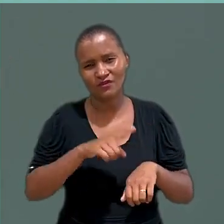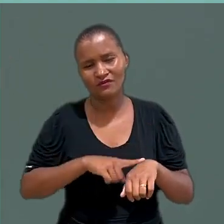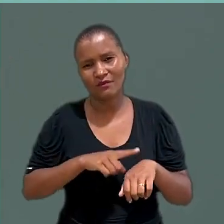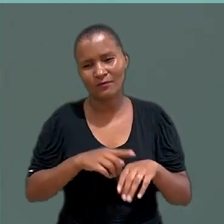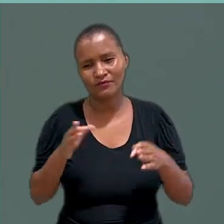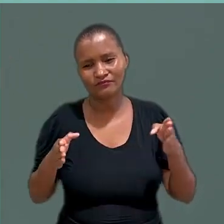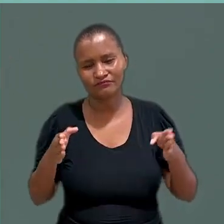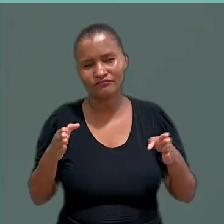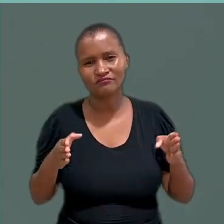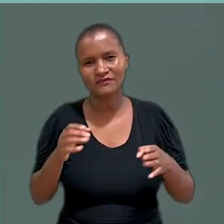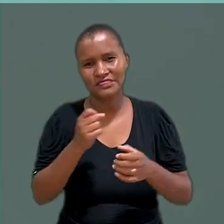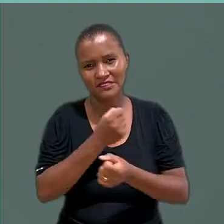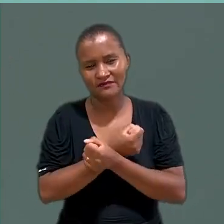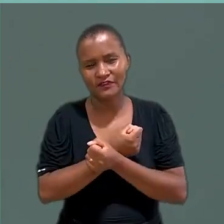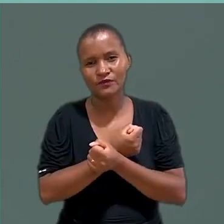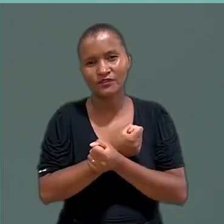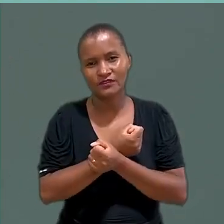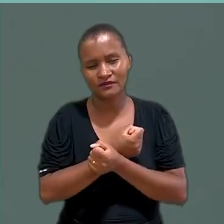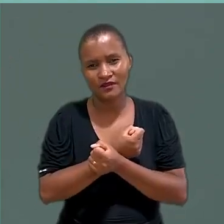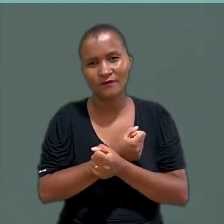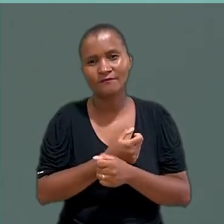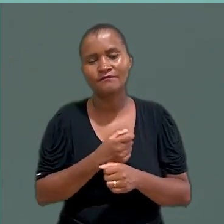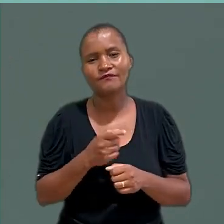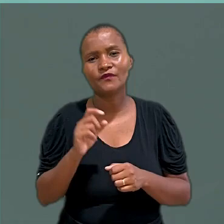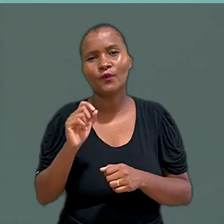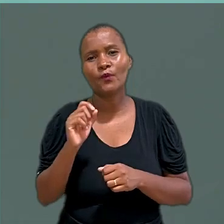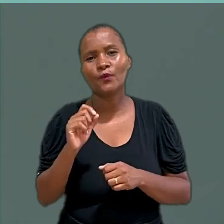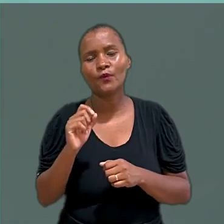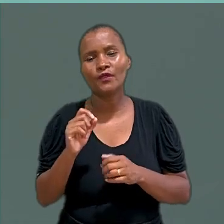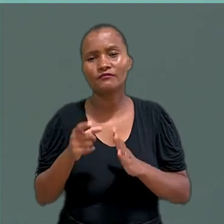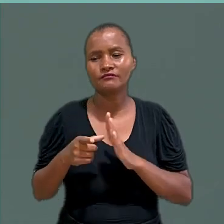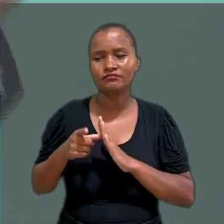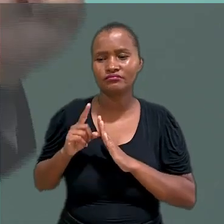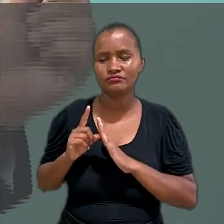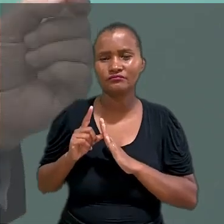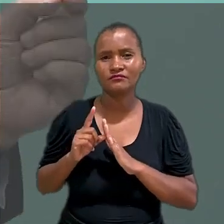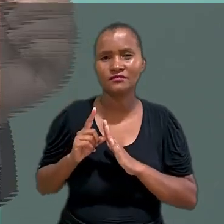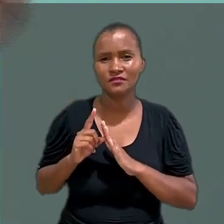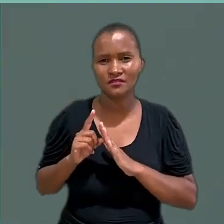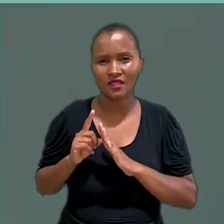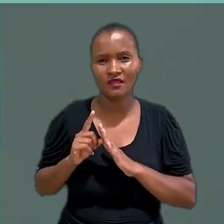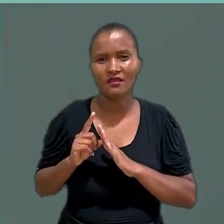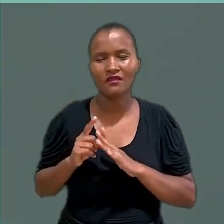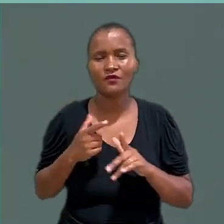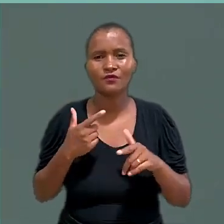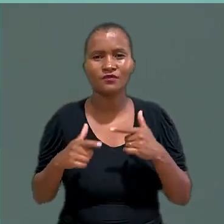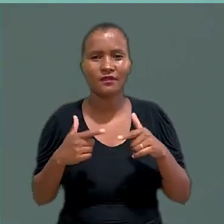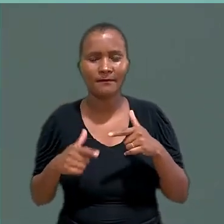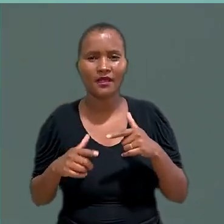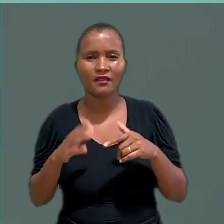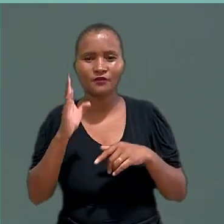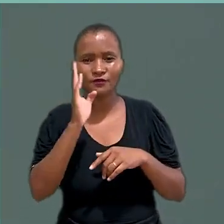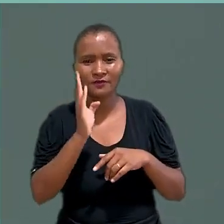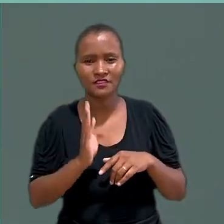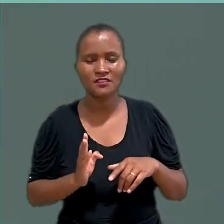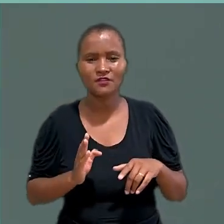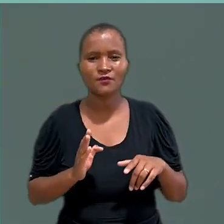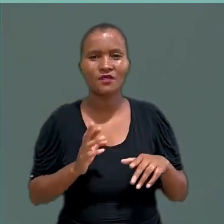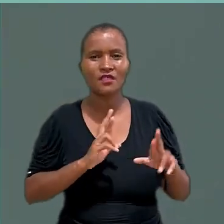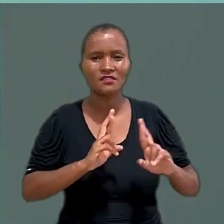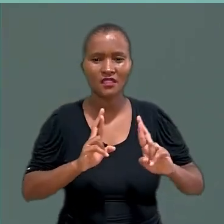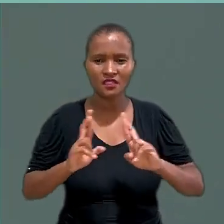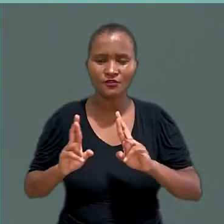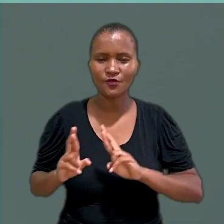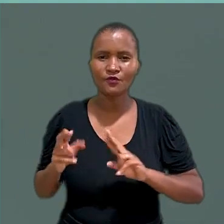que foi o nosso tempo de escravatura. O que precede o emprego no Brasil, as relações